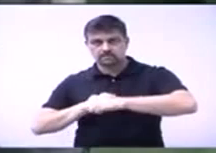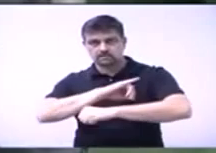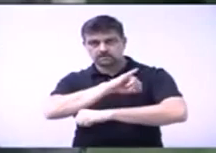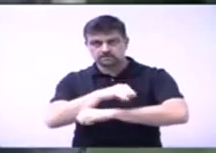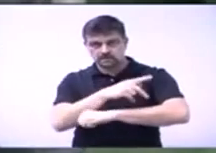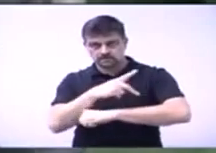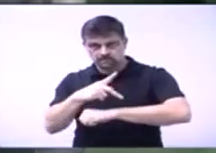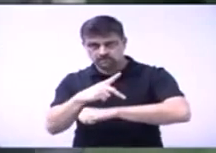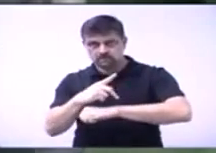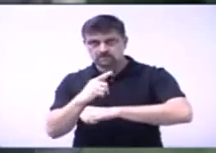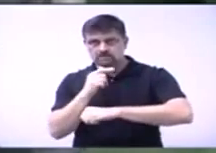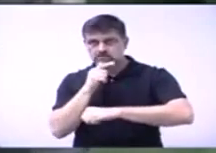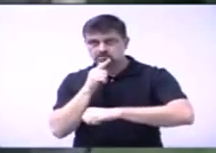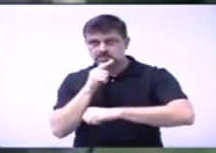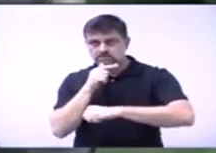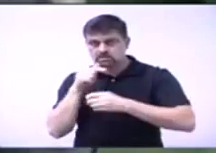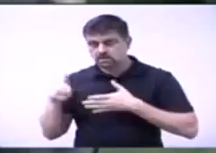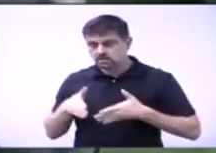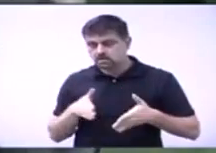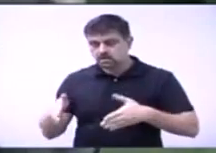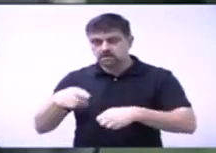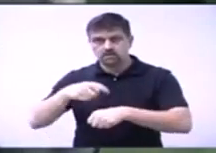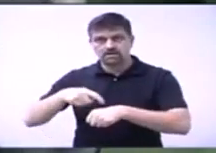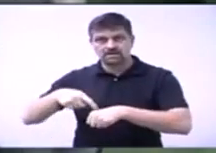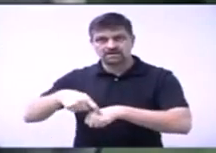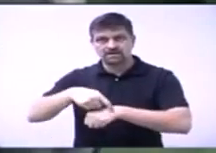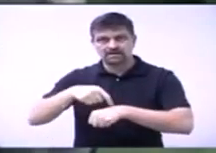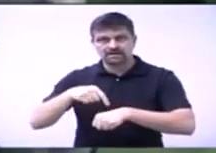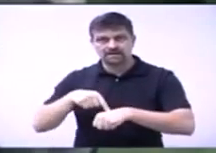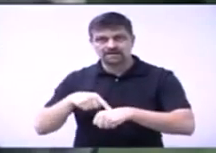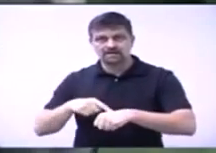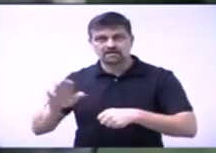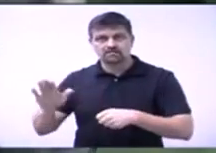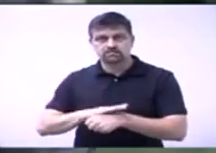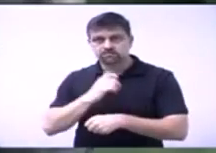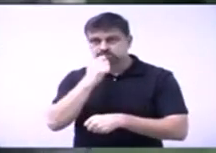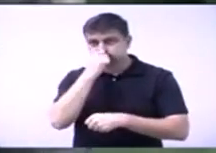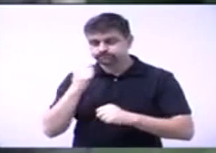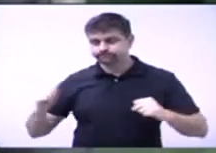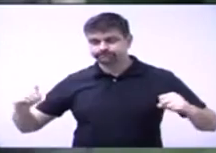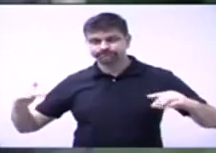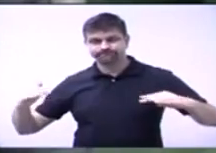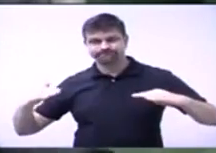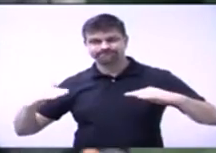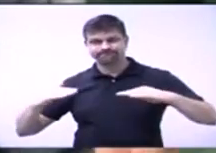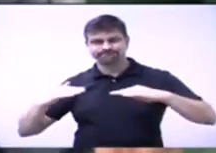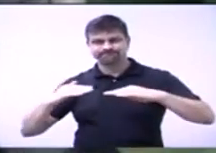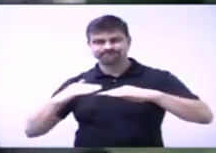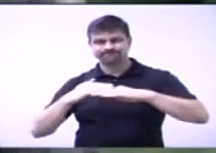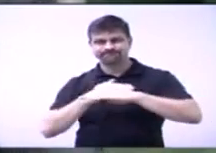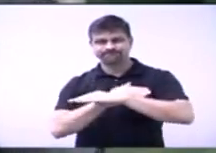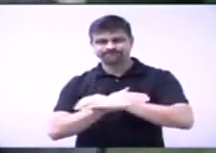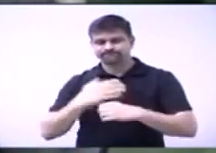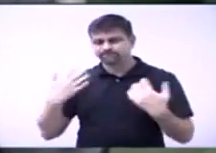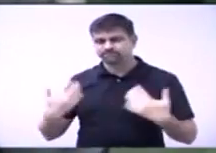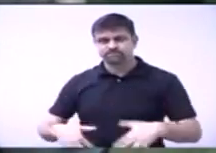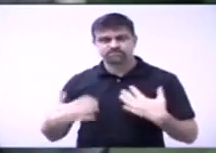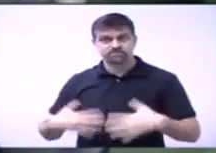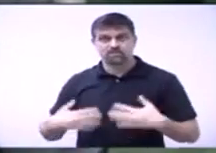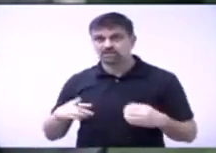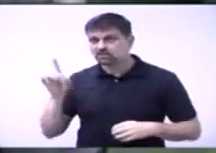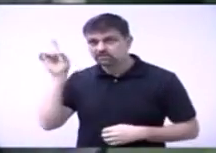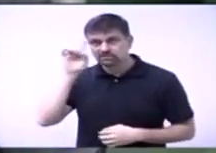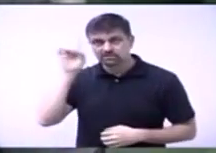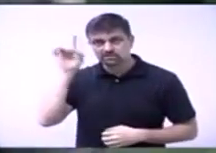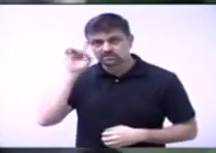Rio Atibaia entupida. Antigamente era só durante os horários de pico, mas hoje praticamente todo